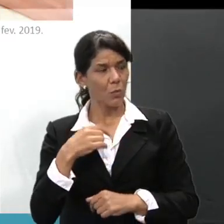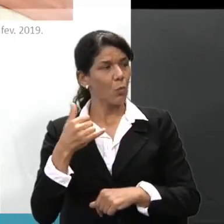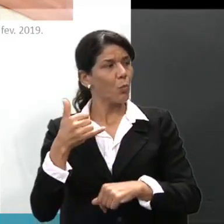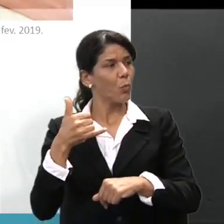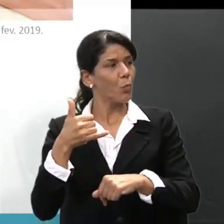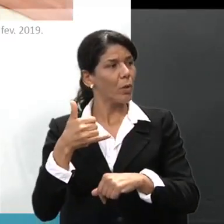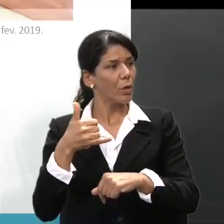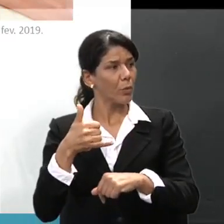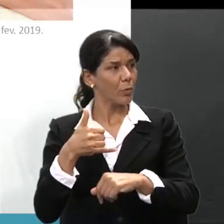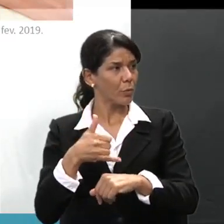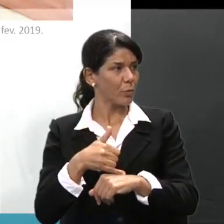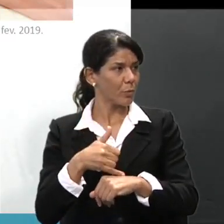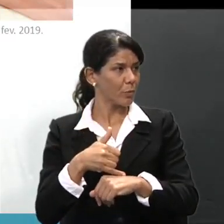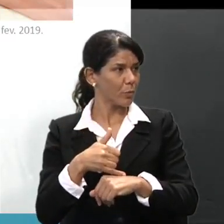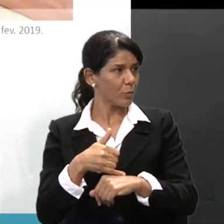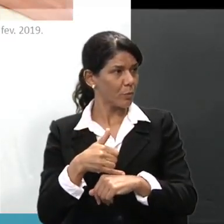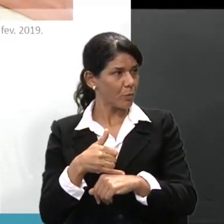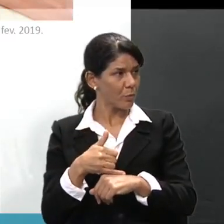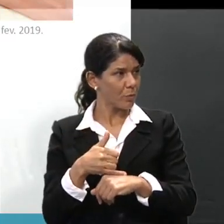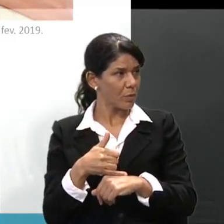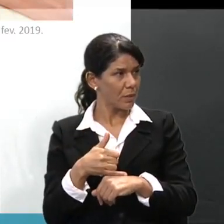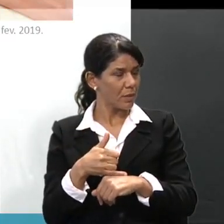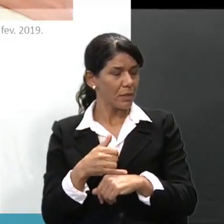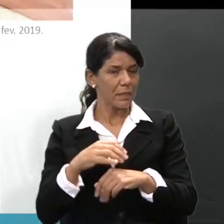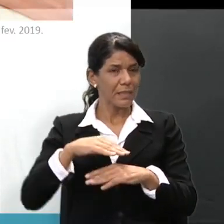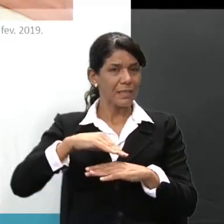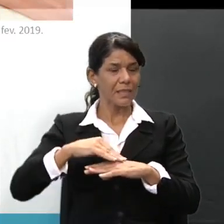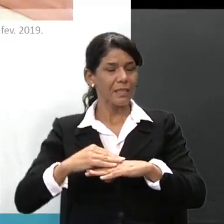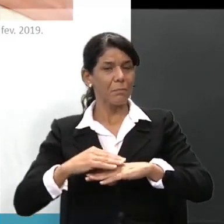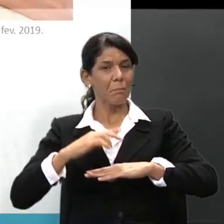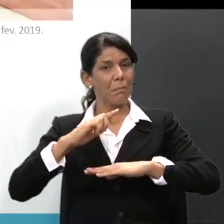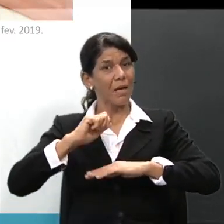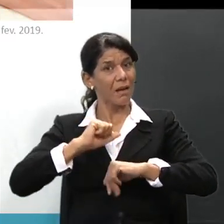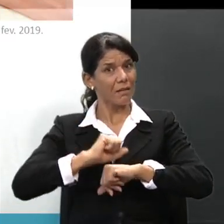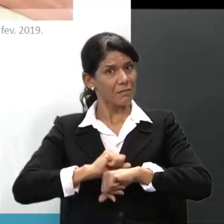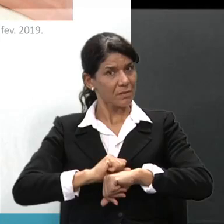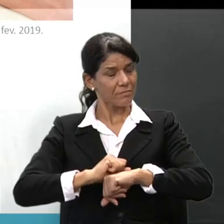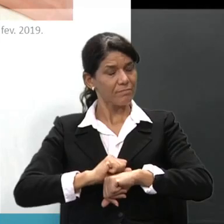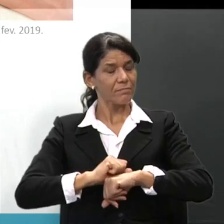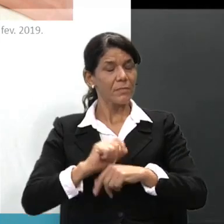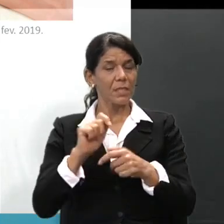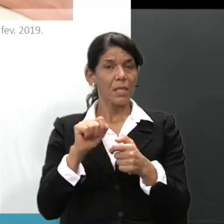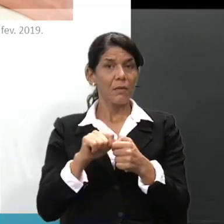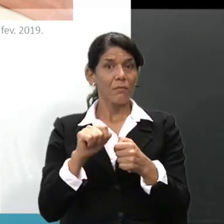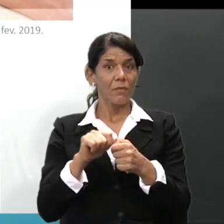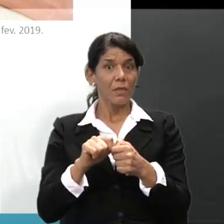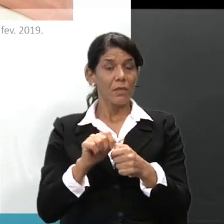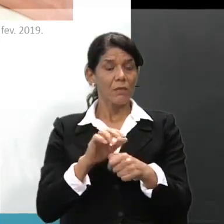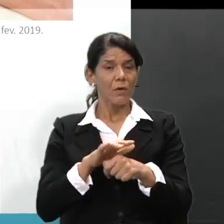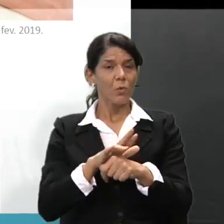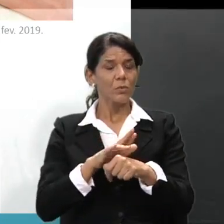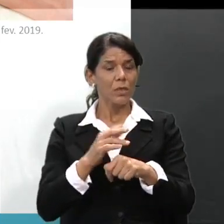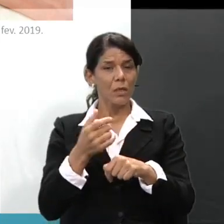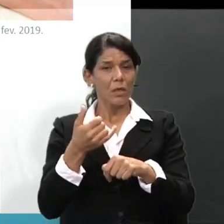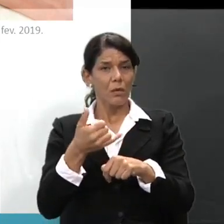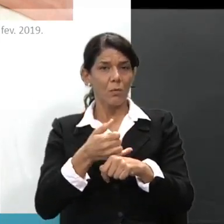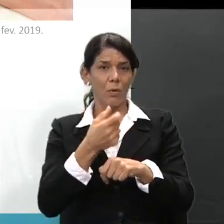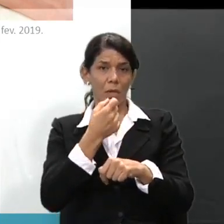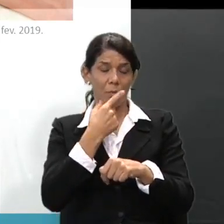agulha que não é flexível, tá? Então, geralmente é realizado quando eu vou aplicar um